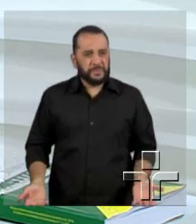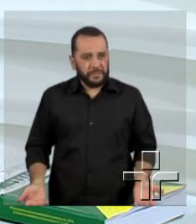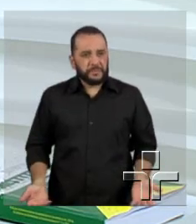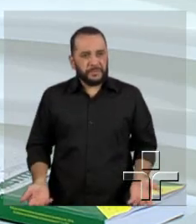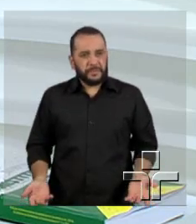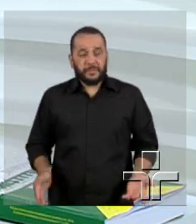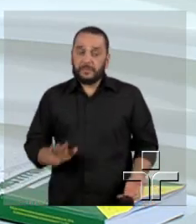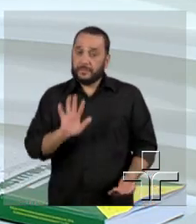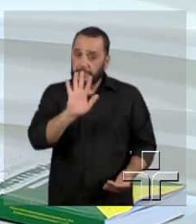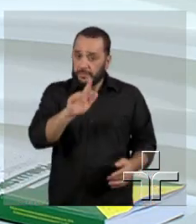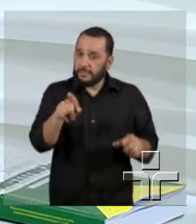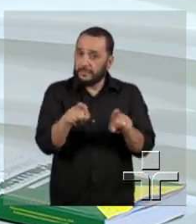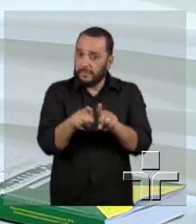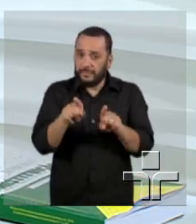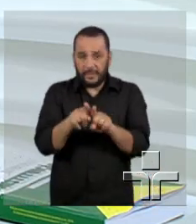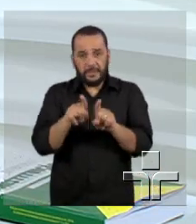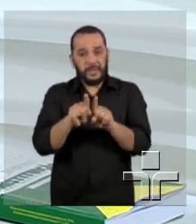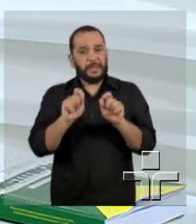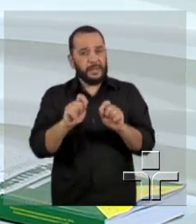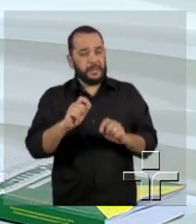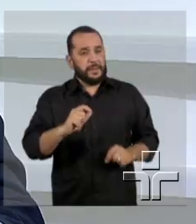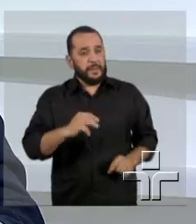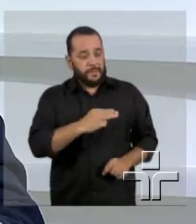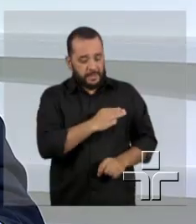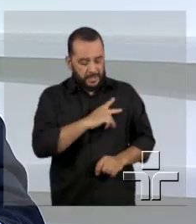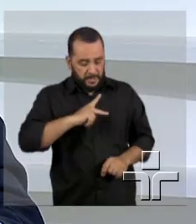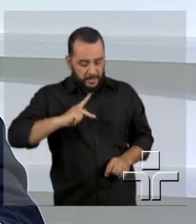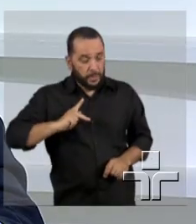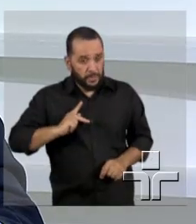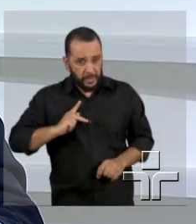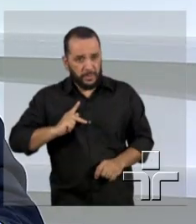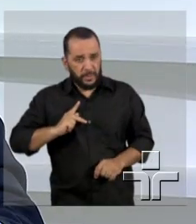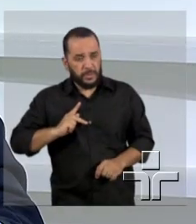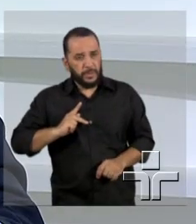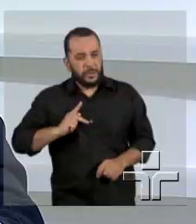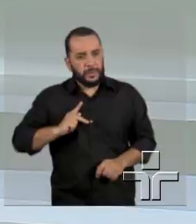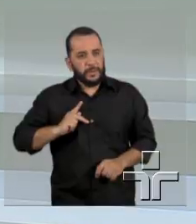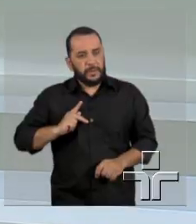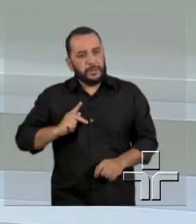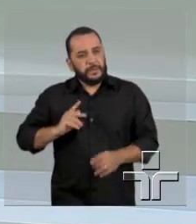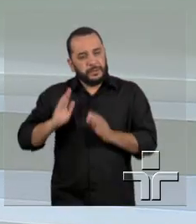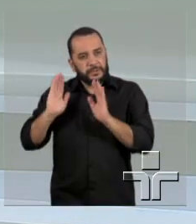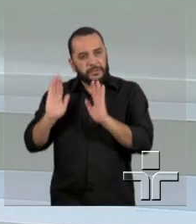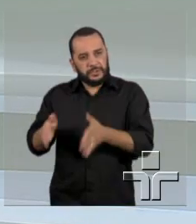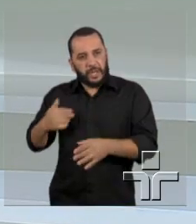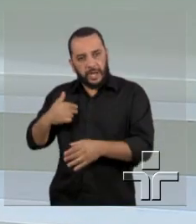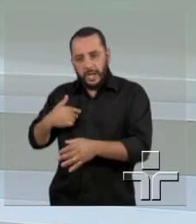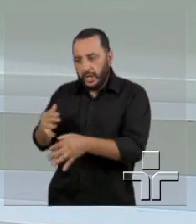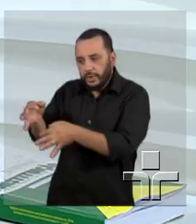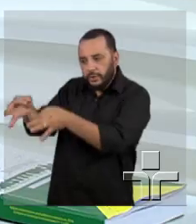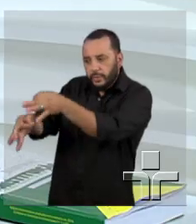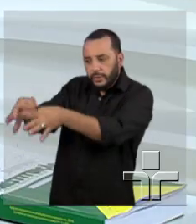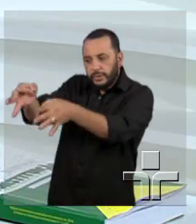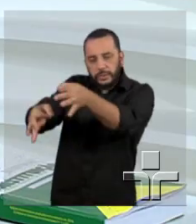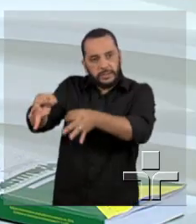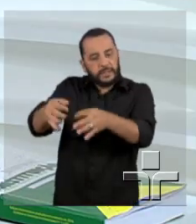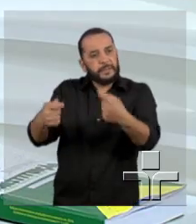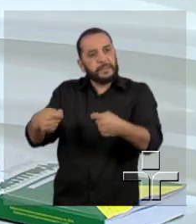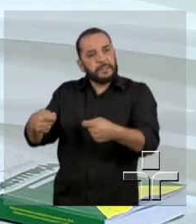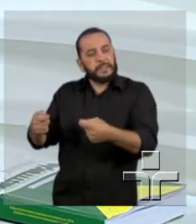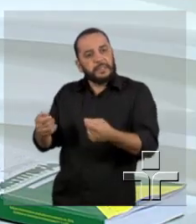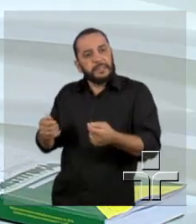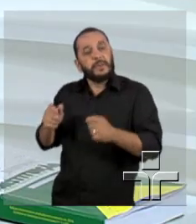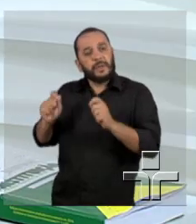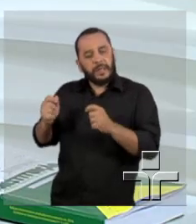sem que ele, Ministério Público, nos estados, para se relacionar com a pessoa jurídica de cada estado, precise da mediação dos